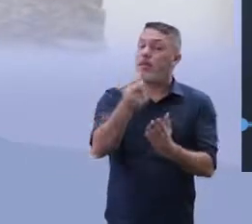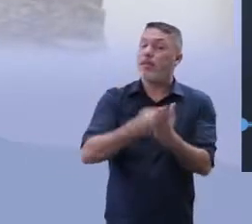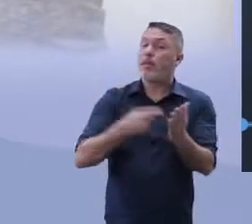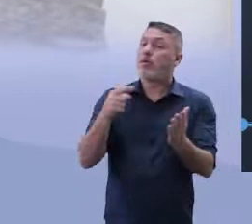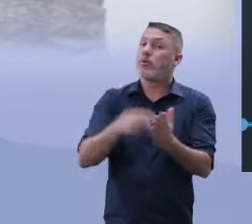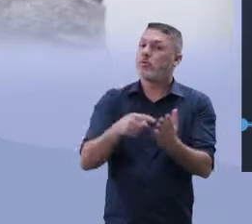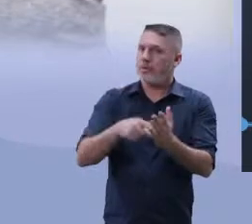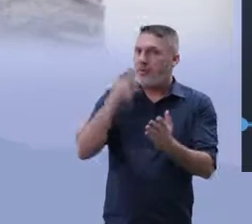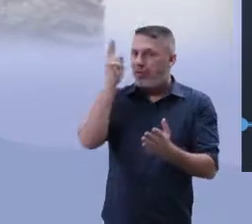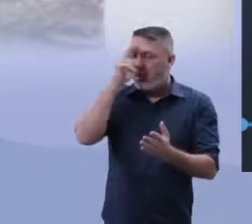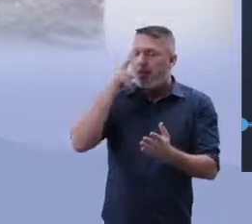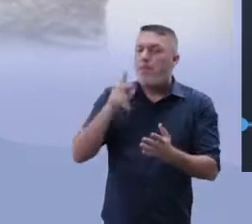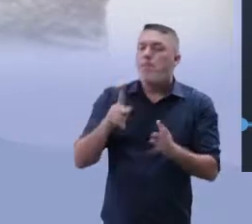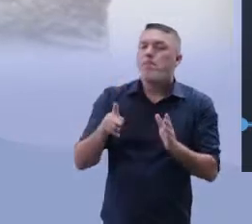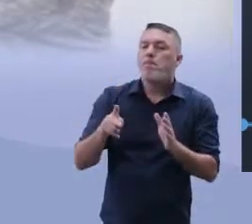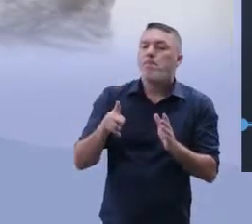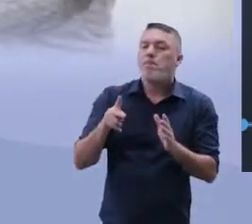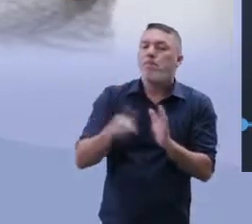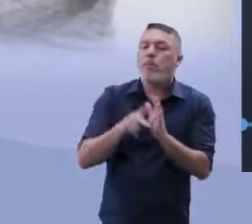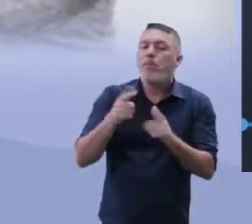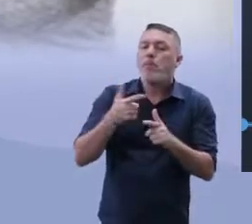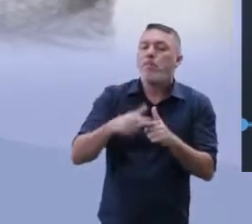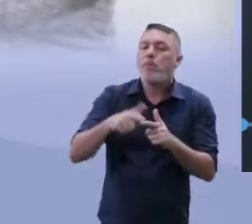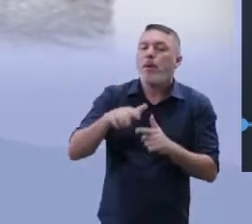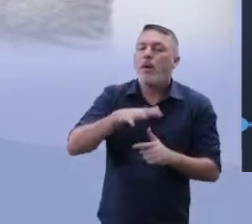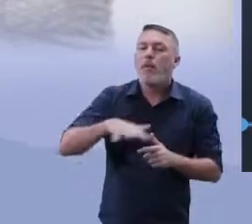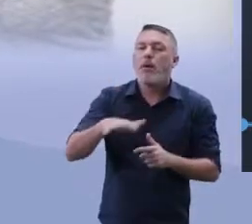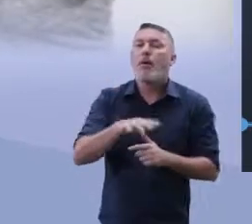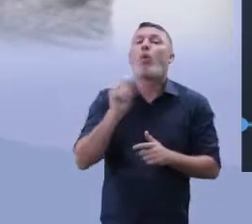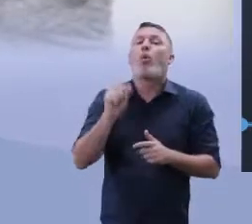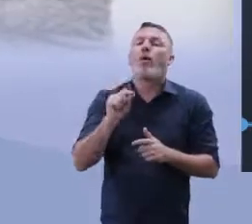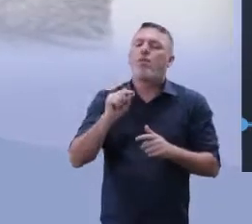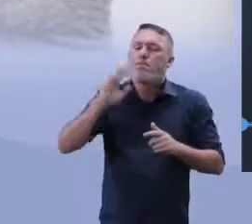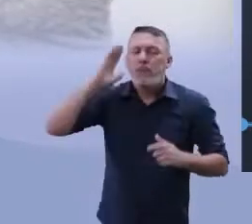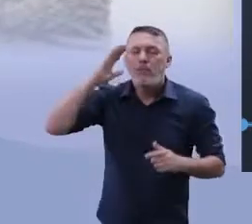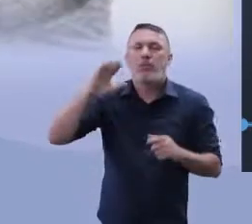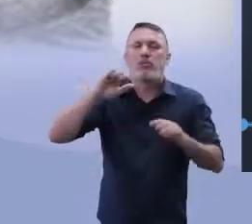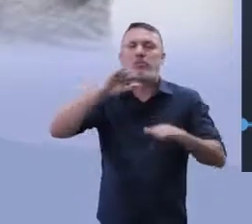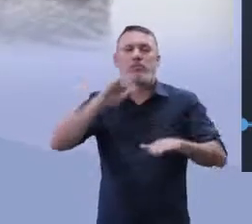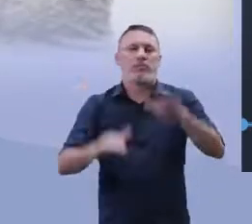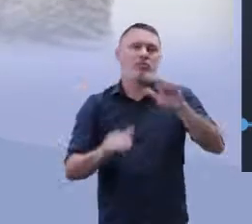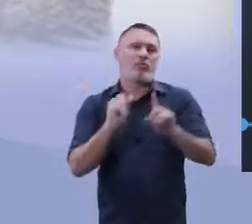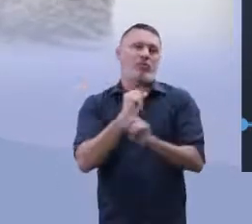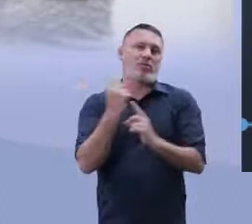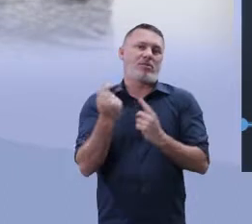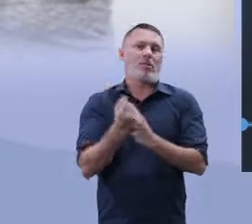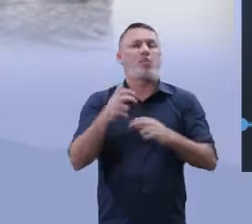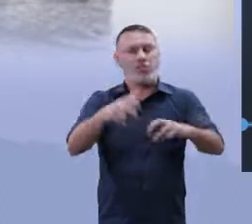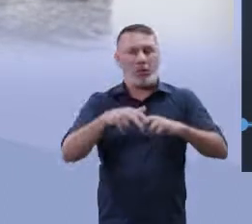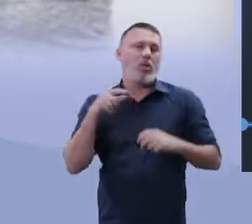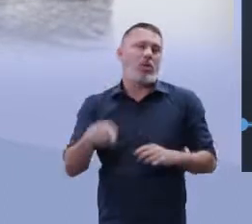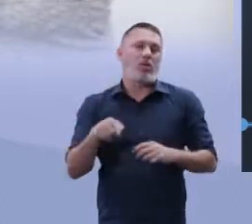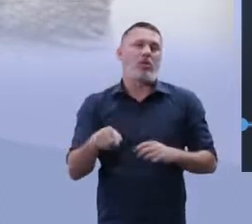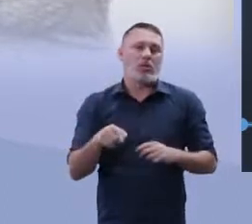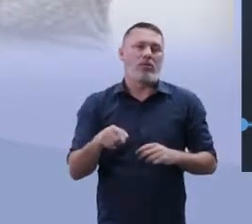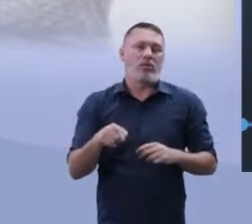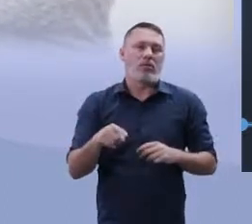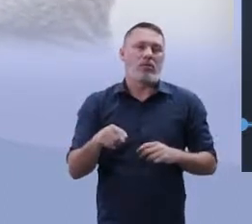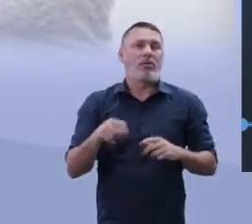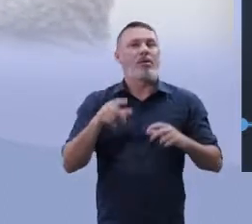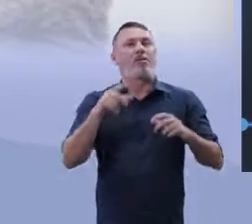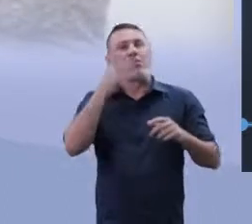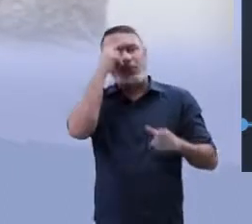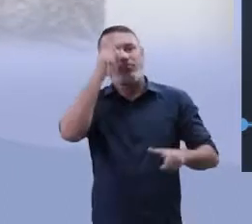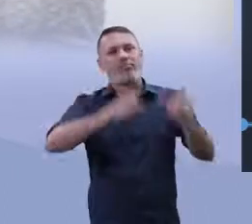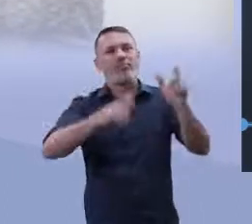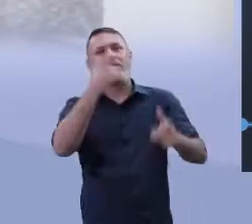para a sua redação. A raiz do problema é essa desigualdade social. E esses